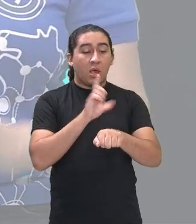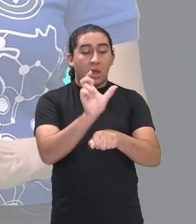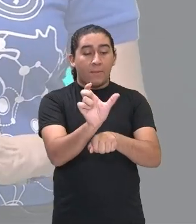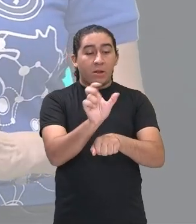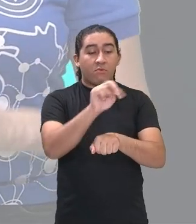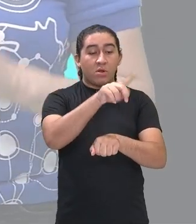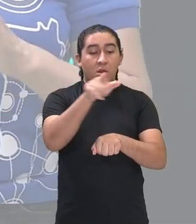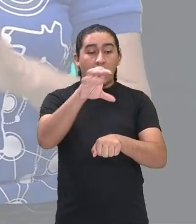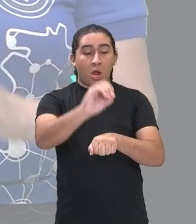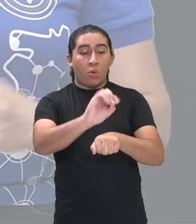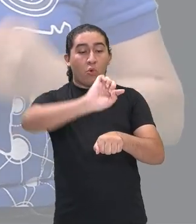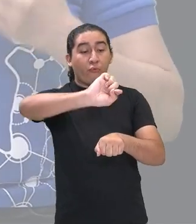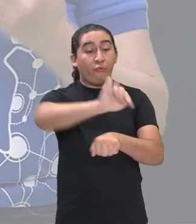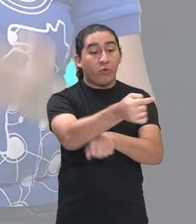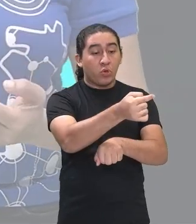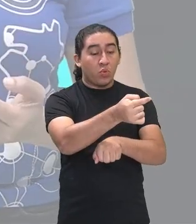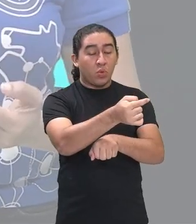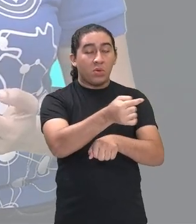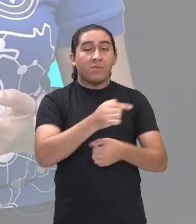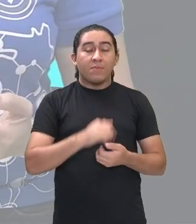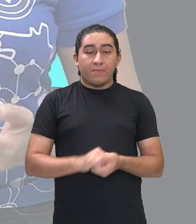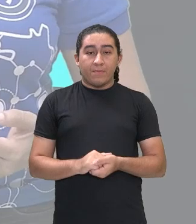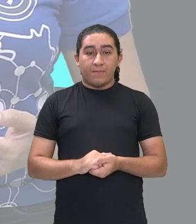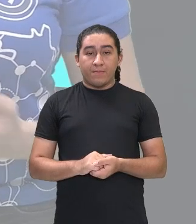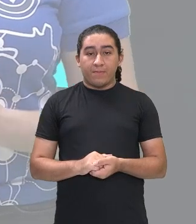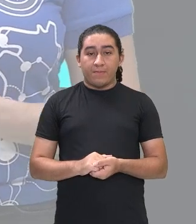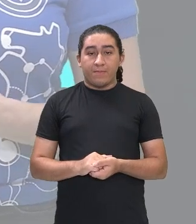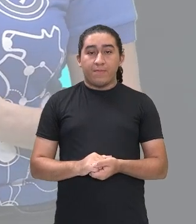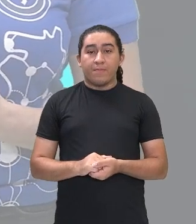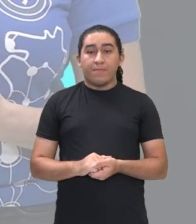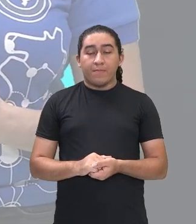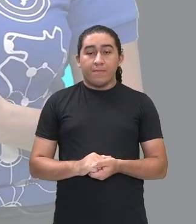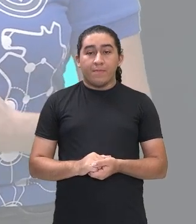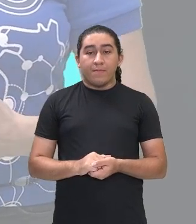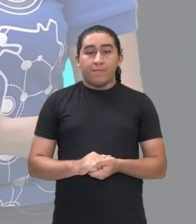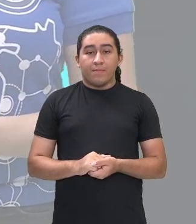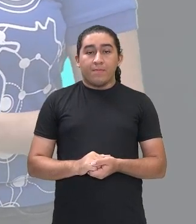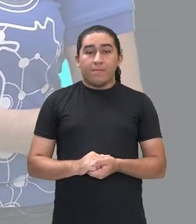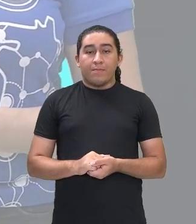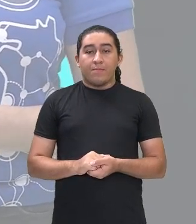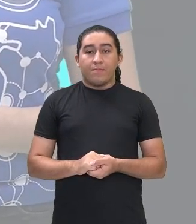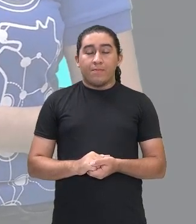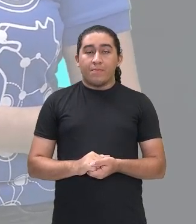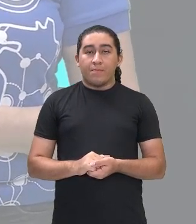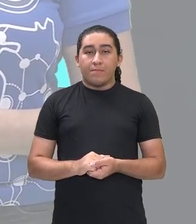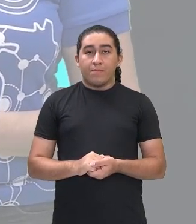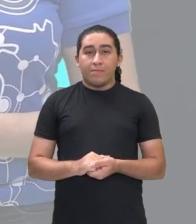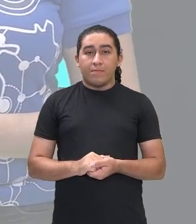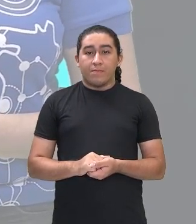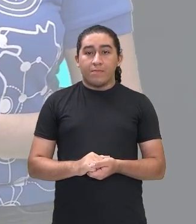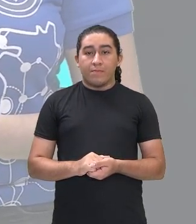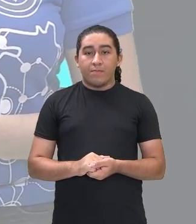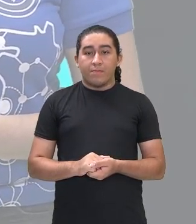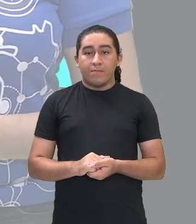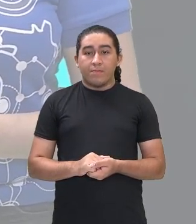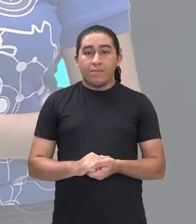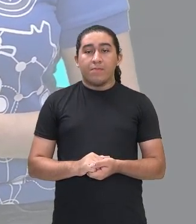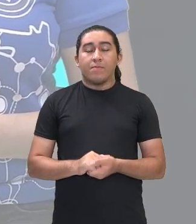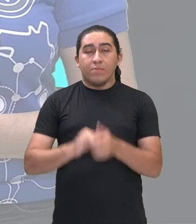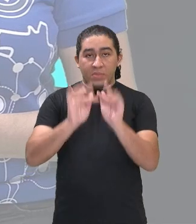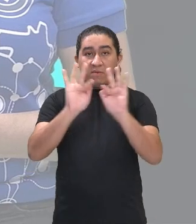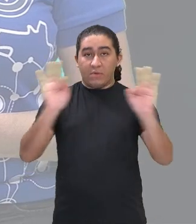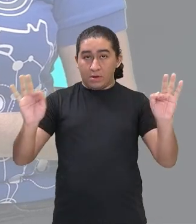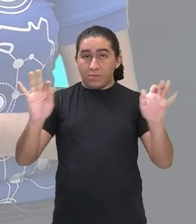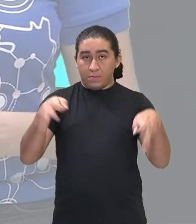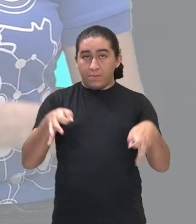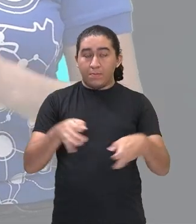nesse óbito. Já na segunda frase, ele faz a pergunta, vencerás, não